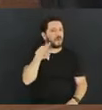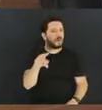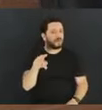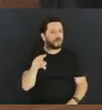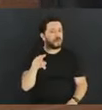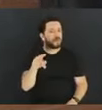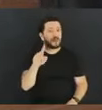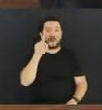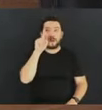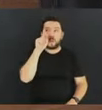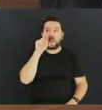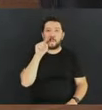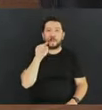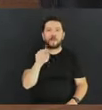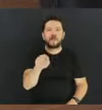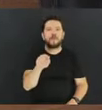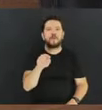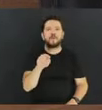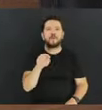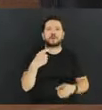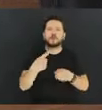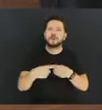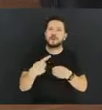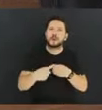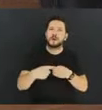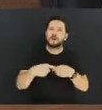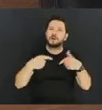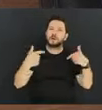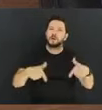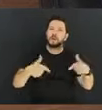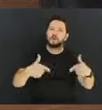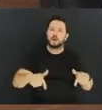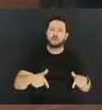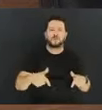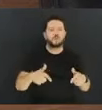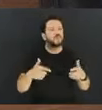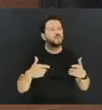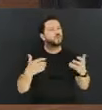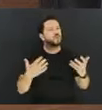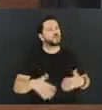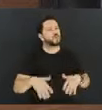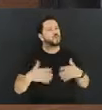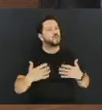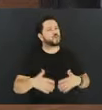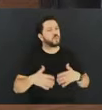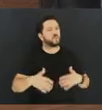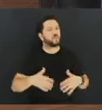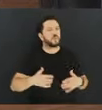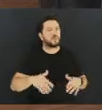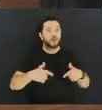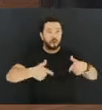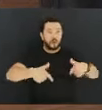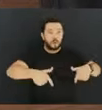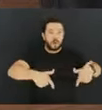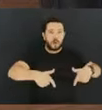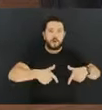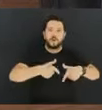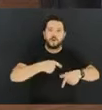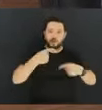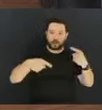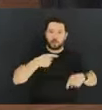isso aí contribui muito para o debate nas políticas públicas, através das